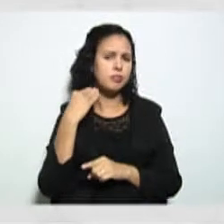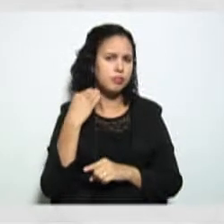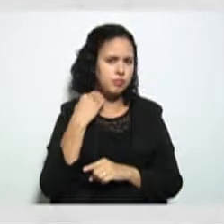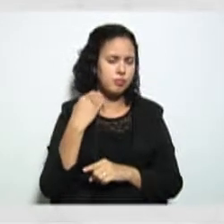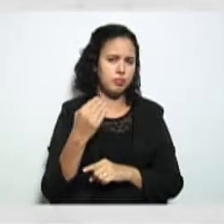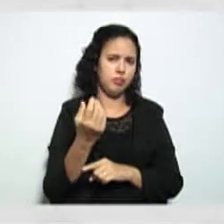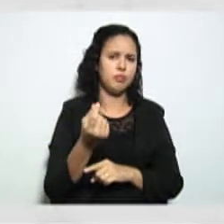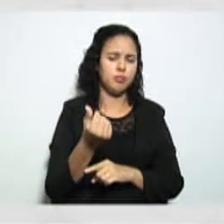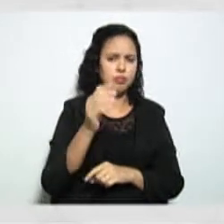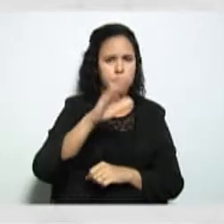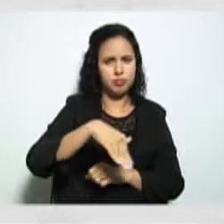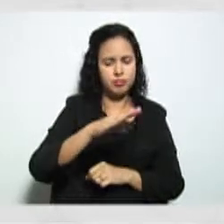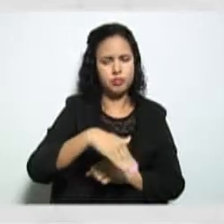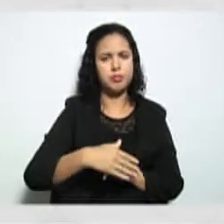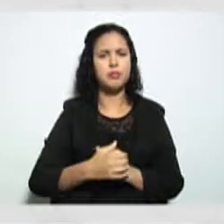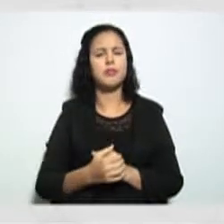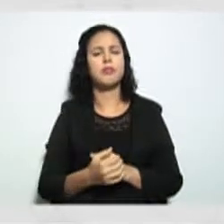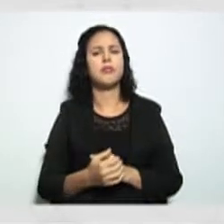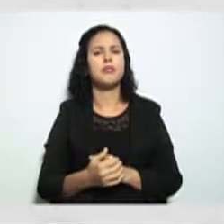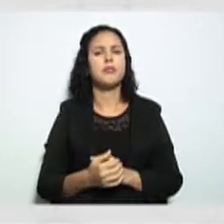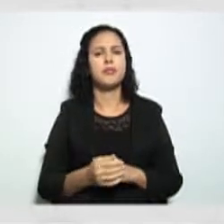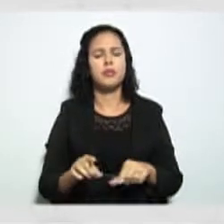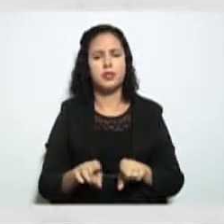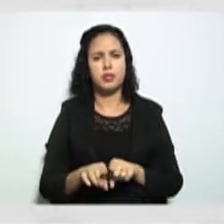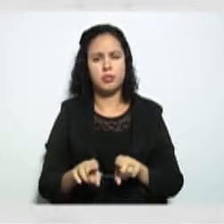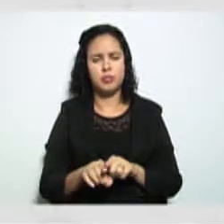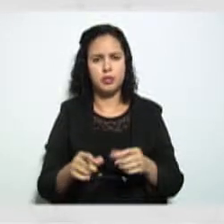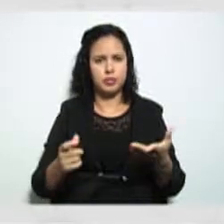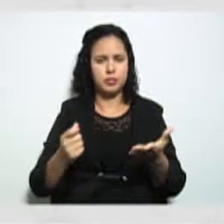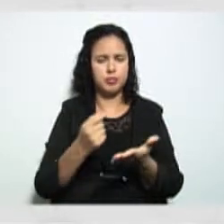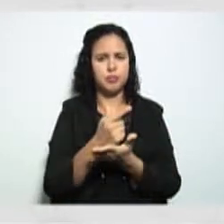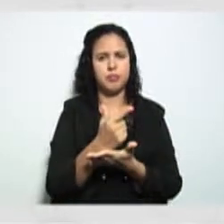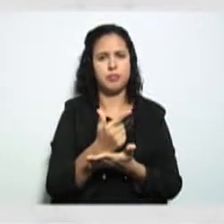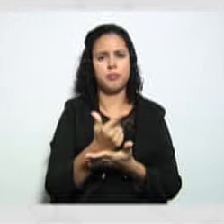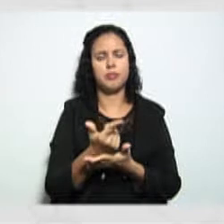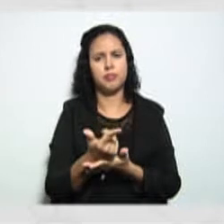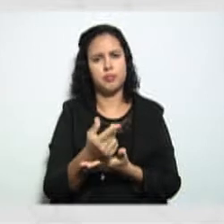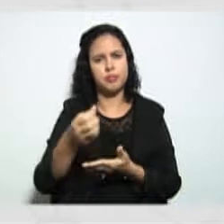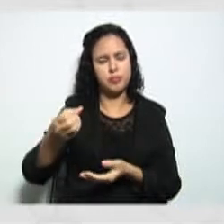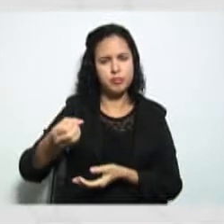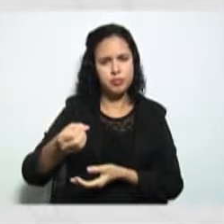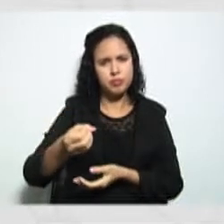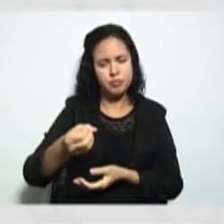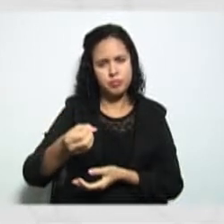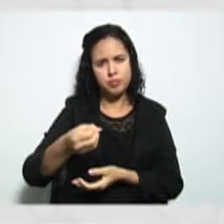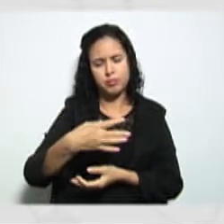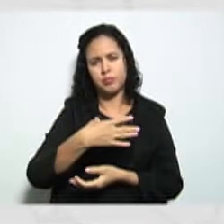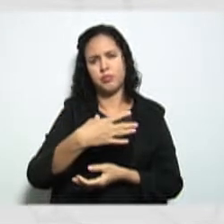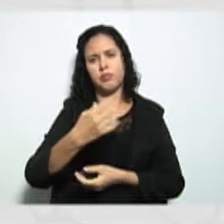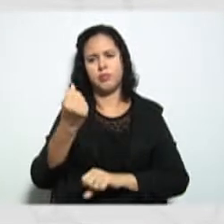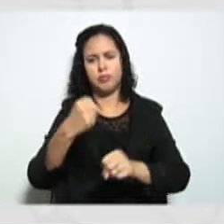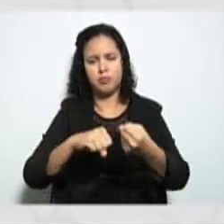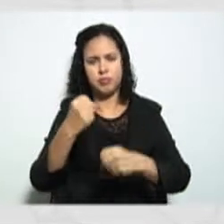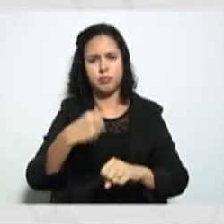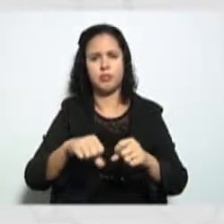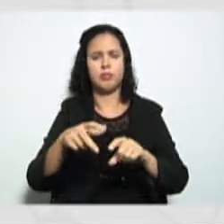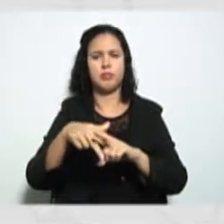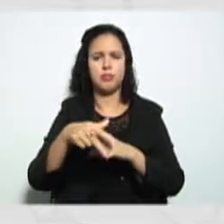baratos. Facilidade para conseguir aquisição de máquinas e de novas tecnologias. Atualmente